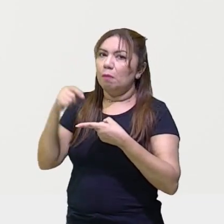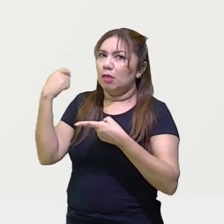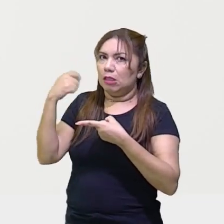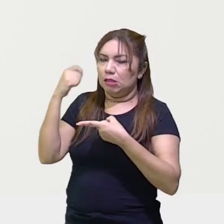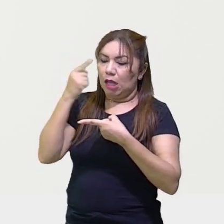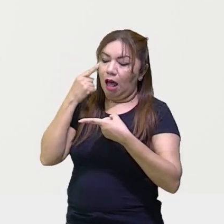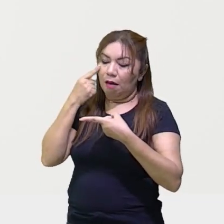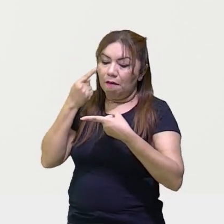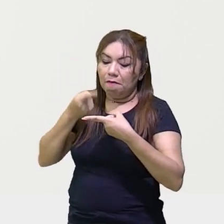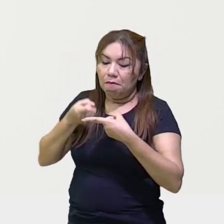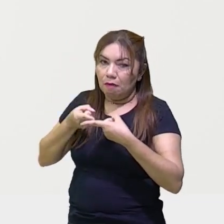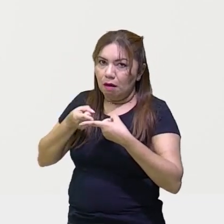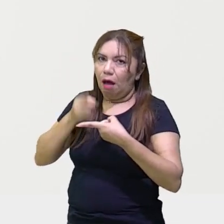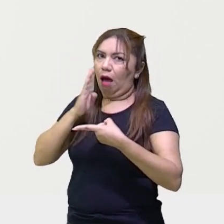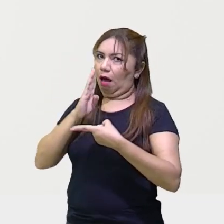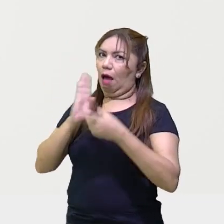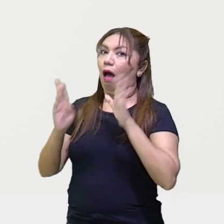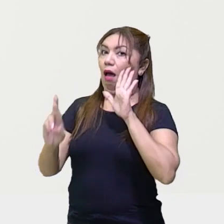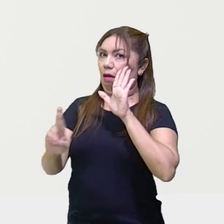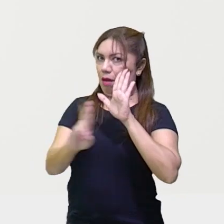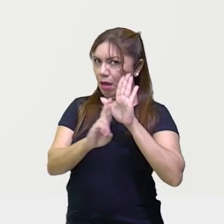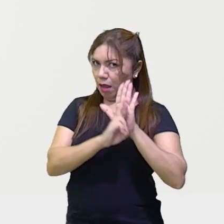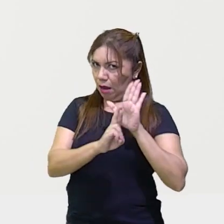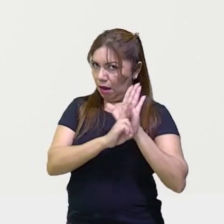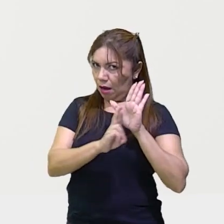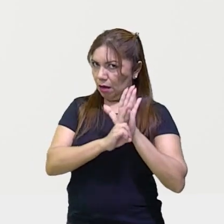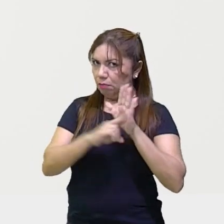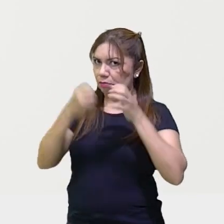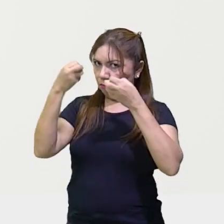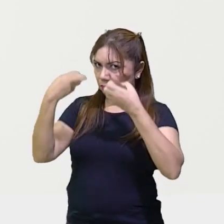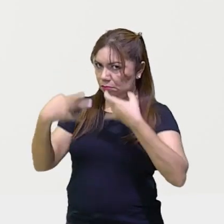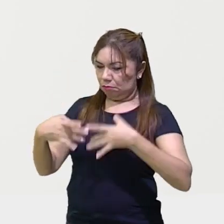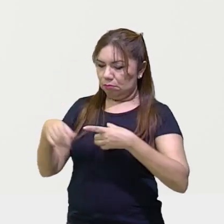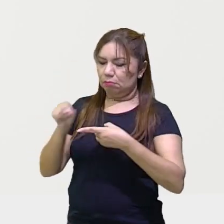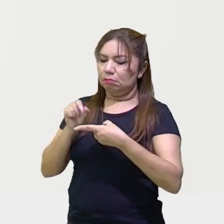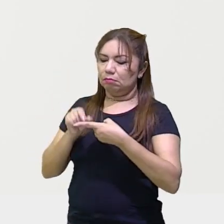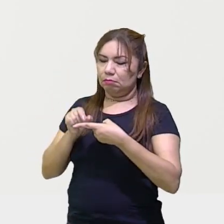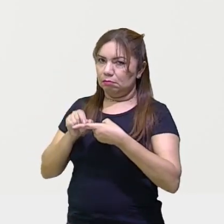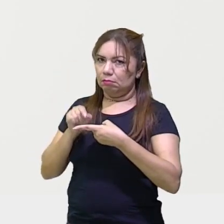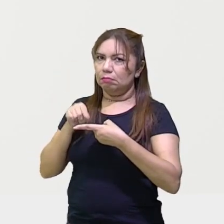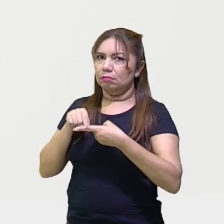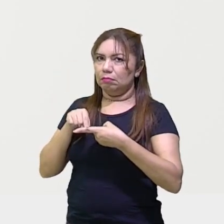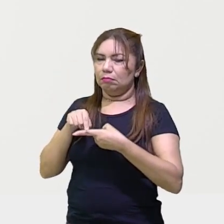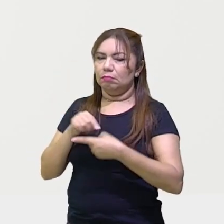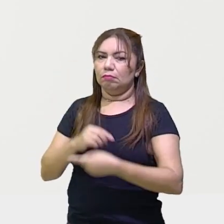estiver localizada, vou lembrar da regra e vou acentuá-las.